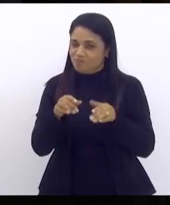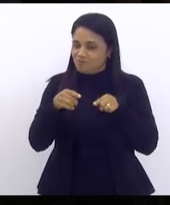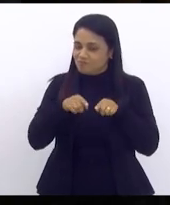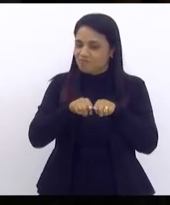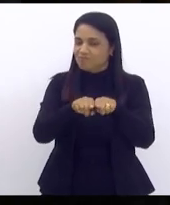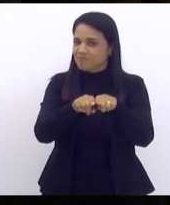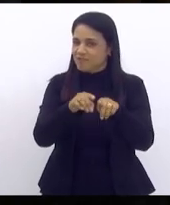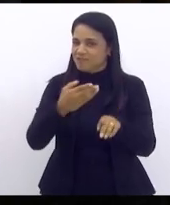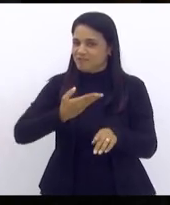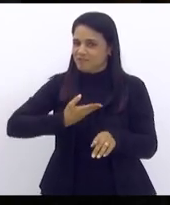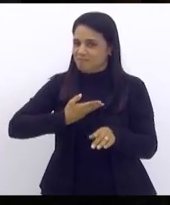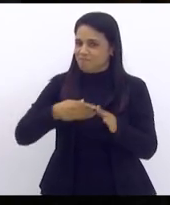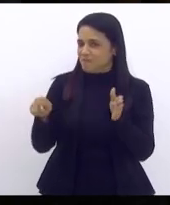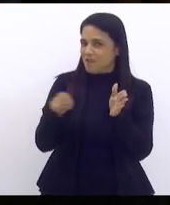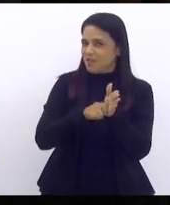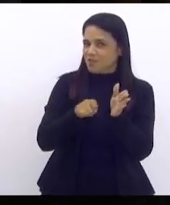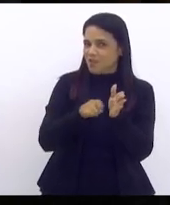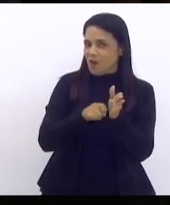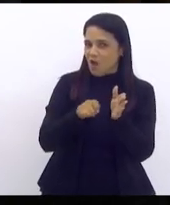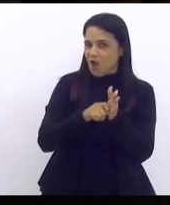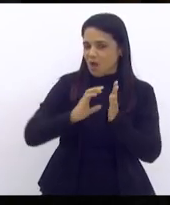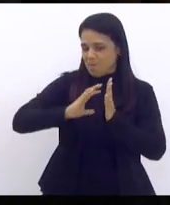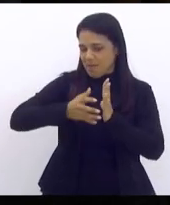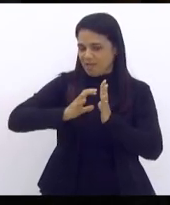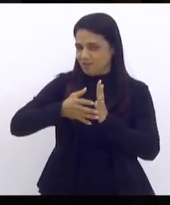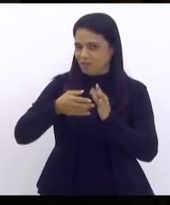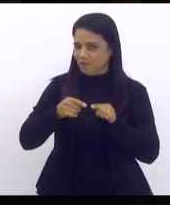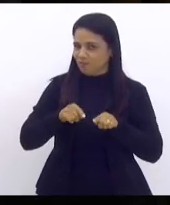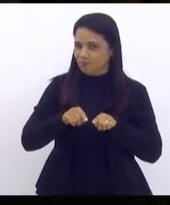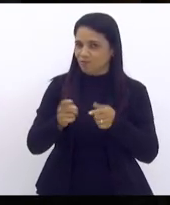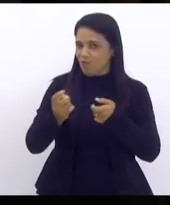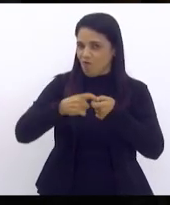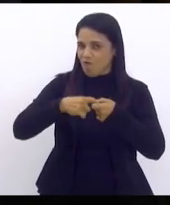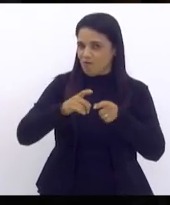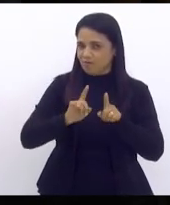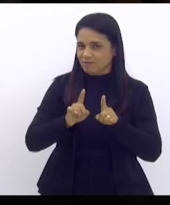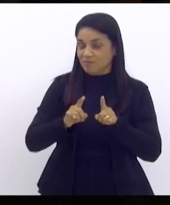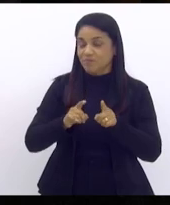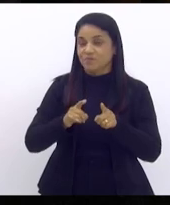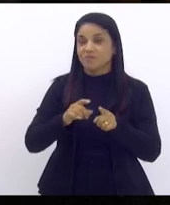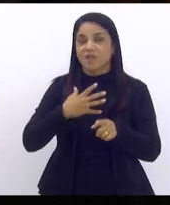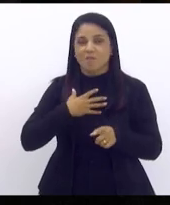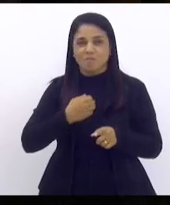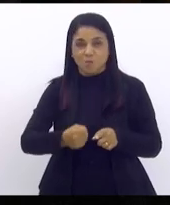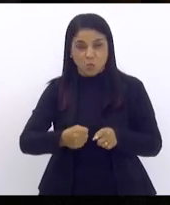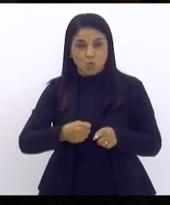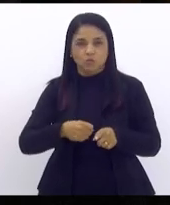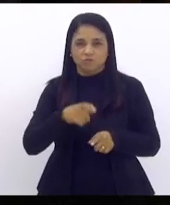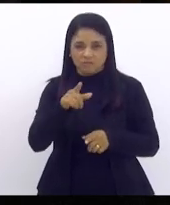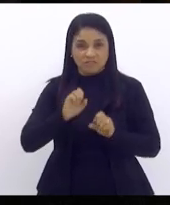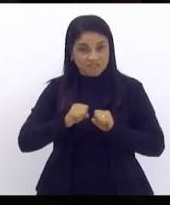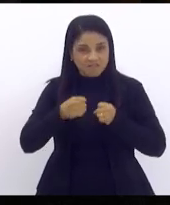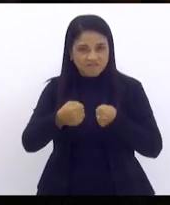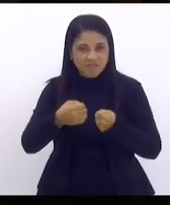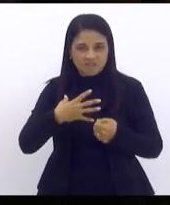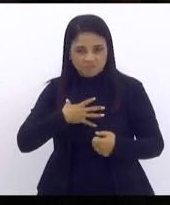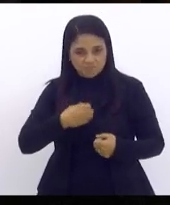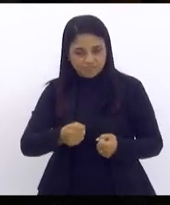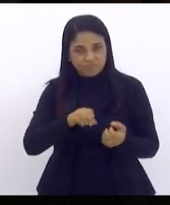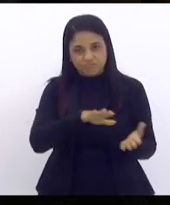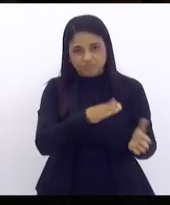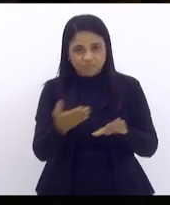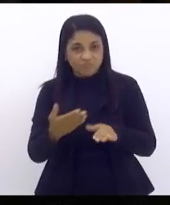da sua bancada da droga, da sua bancada do aborto. A senhora que defende o assassinato de bebês, a senhora